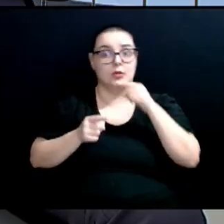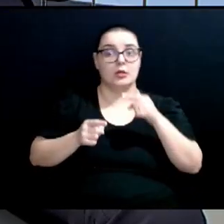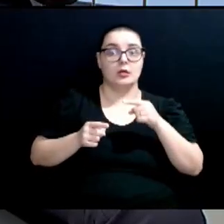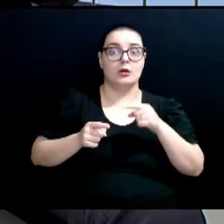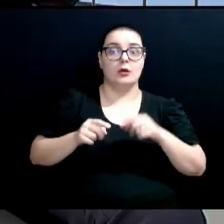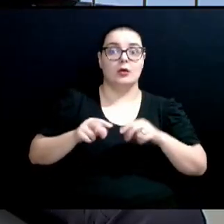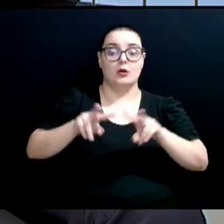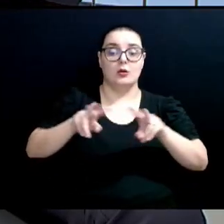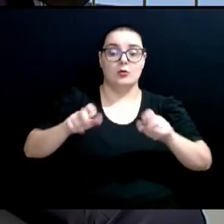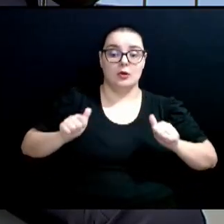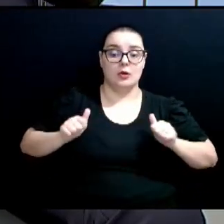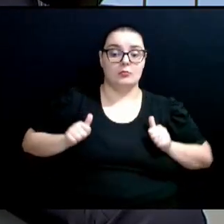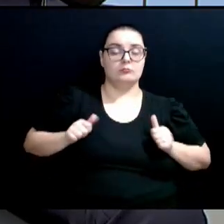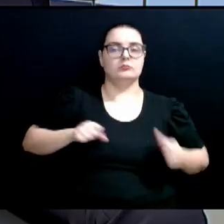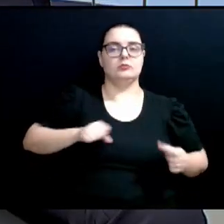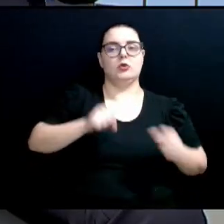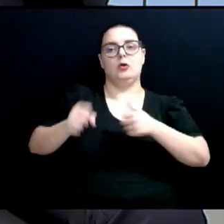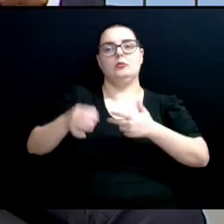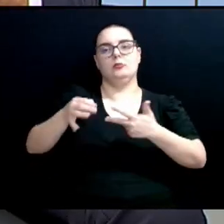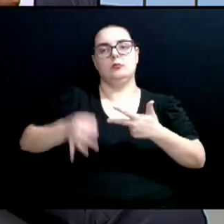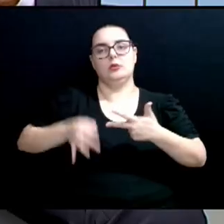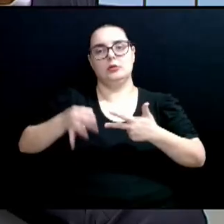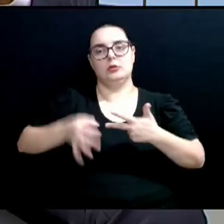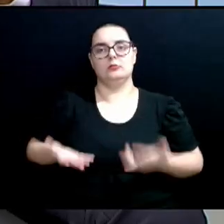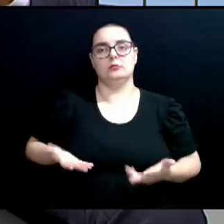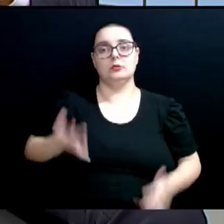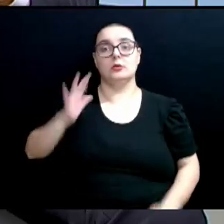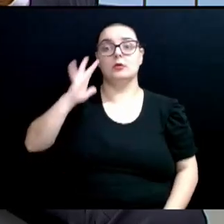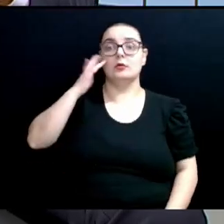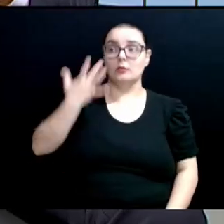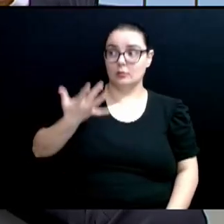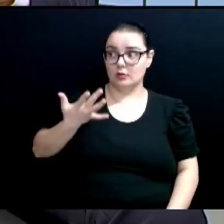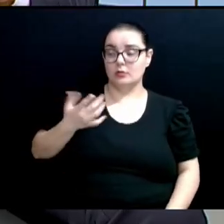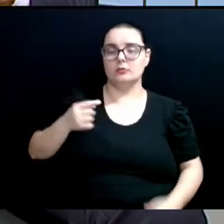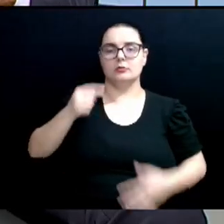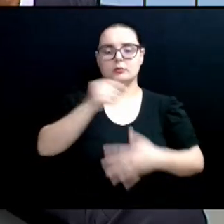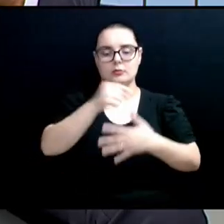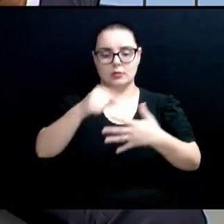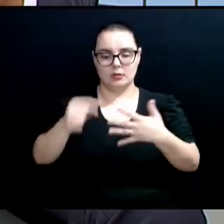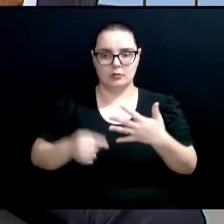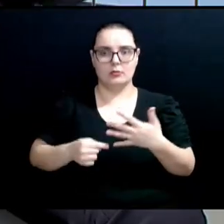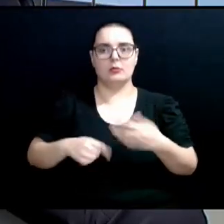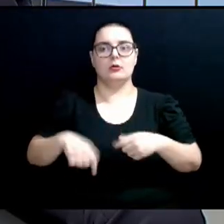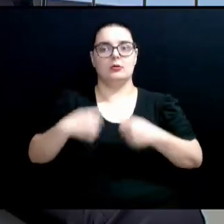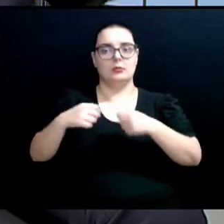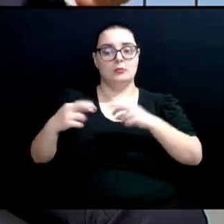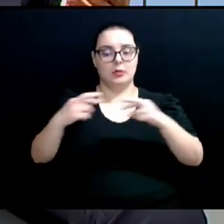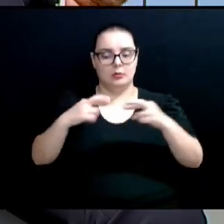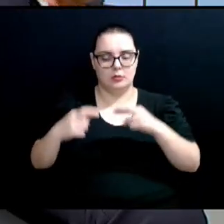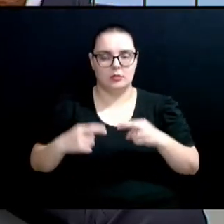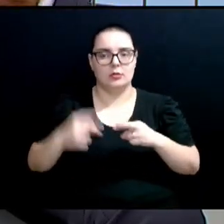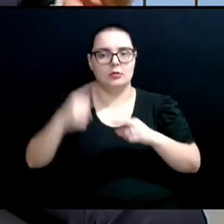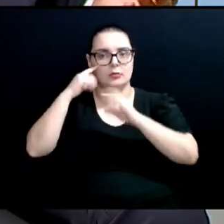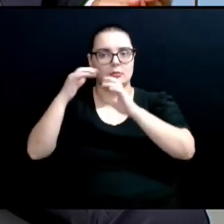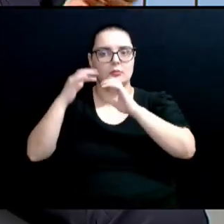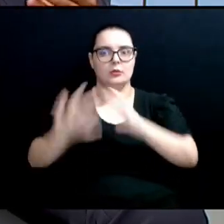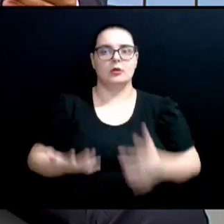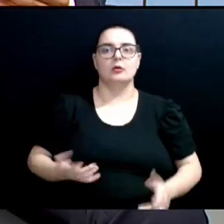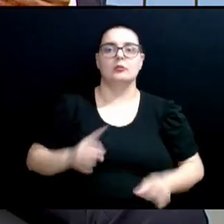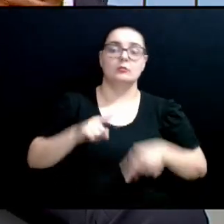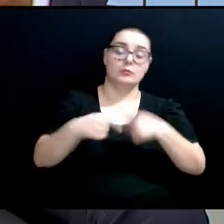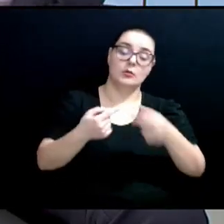Poder Judiciário. Então, eu acho que são pontos que nós devemos refletir. Uma outra discussão que se